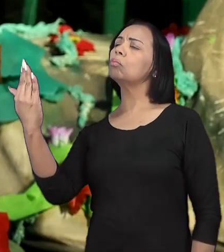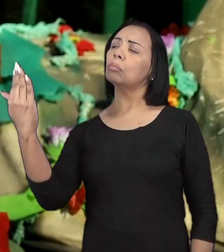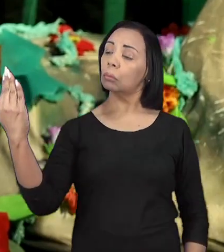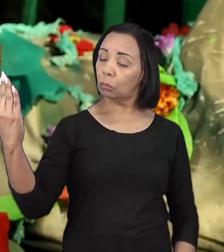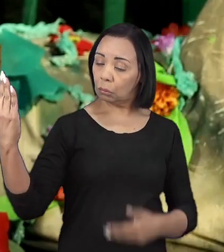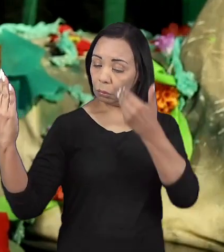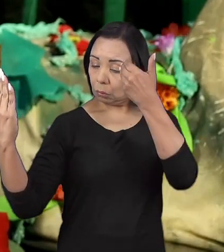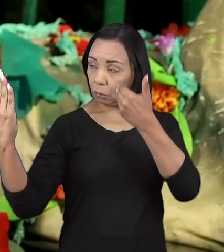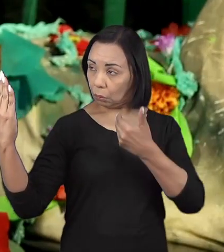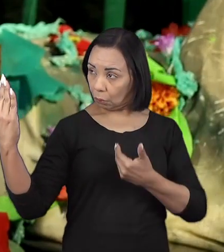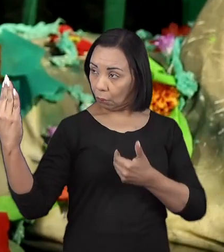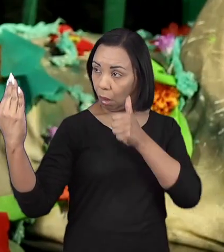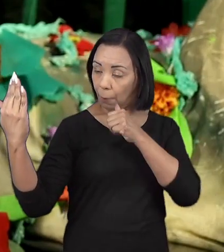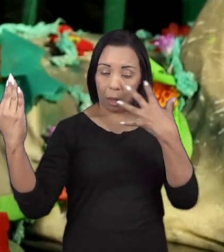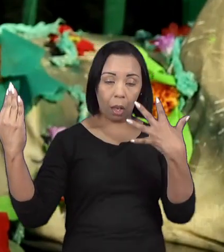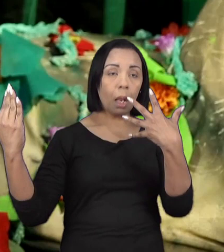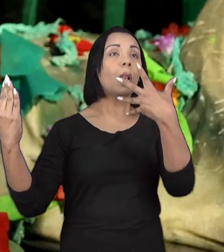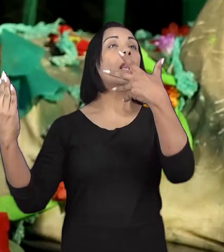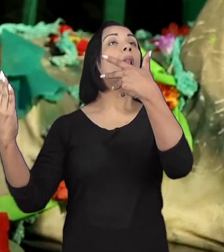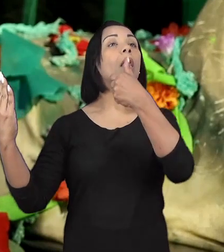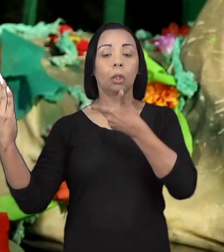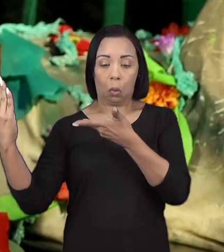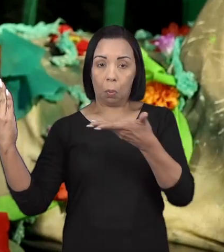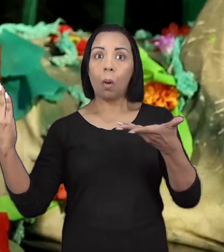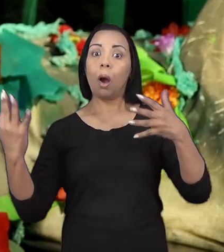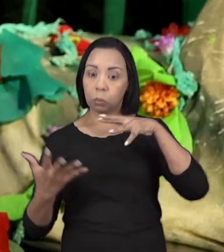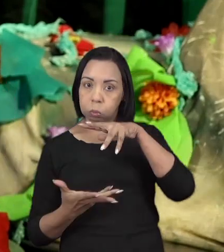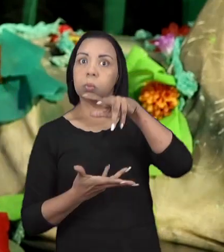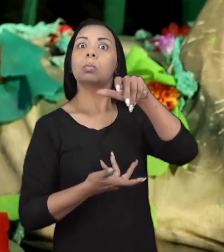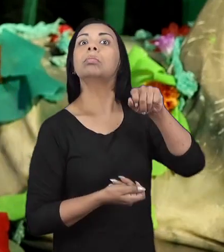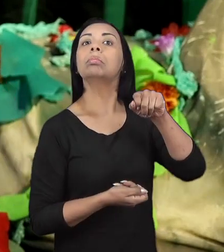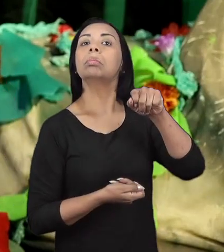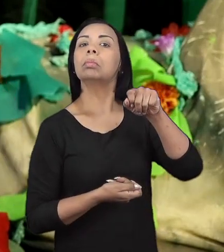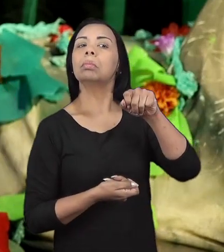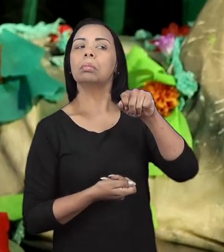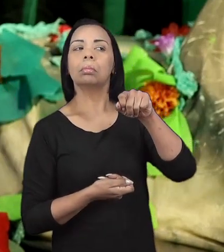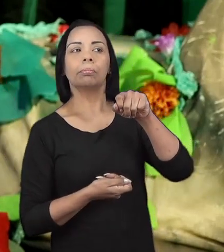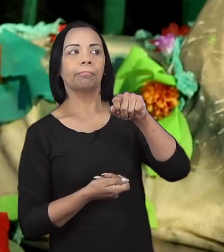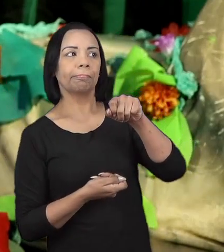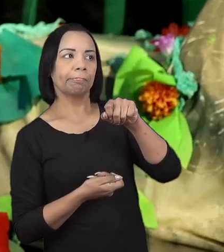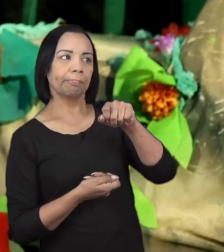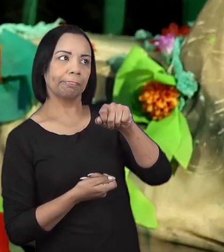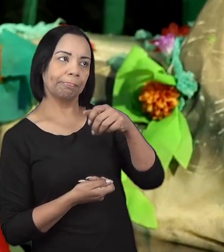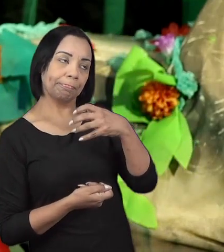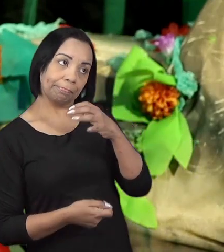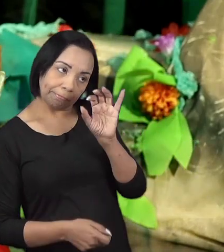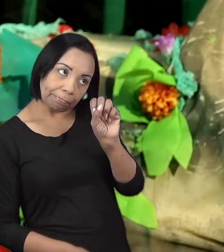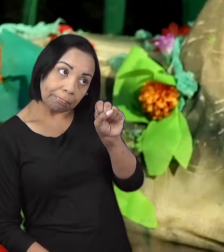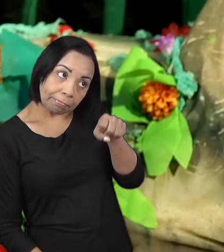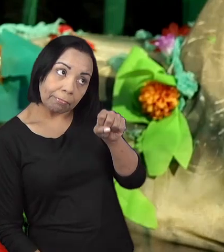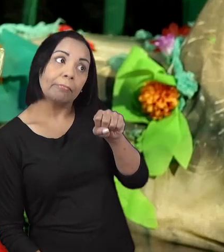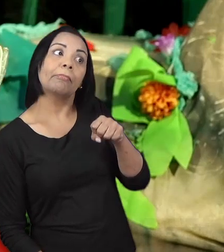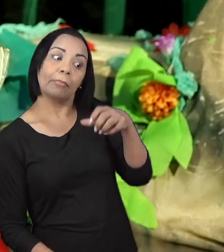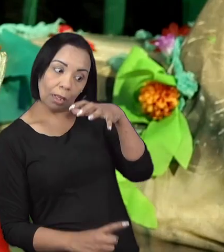espelho meu, diga-me, há no mundo alguém mais bela do que eu? Sim,